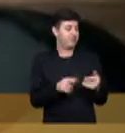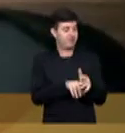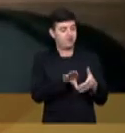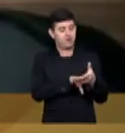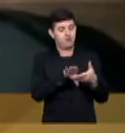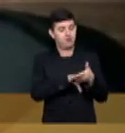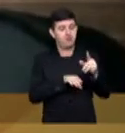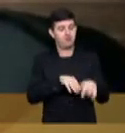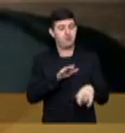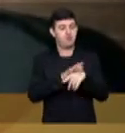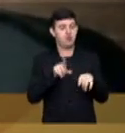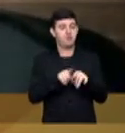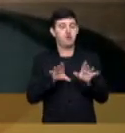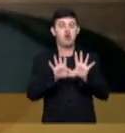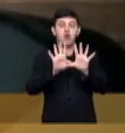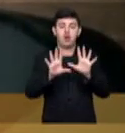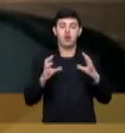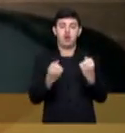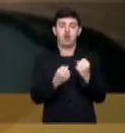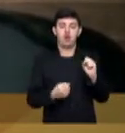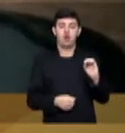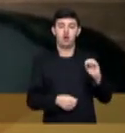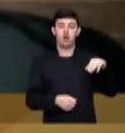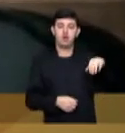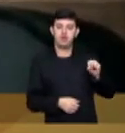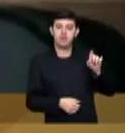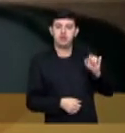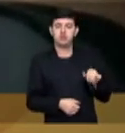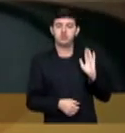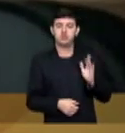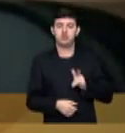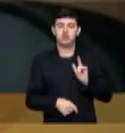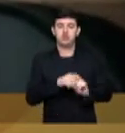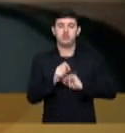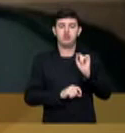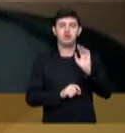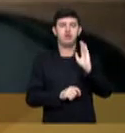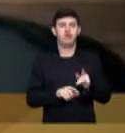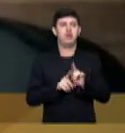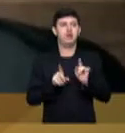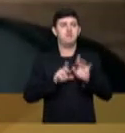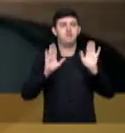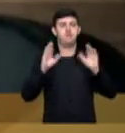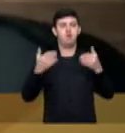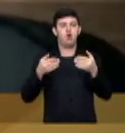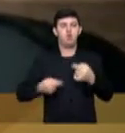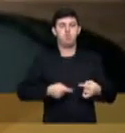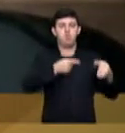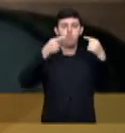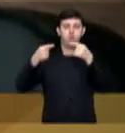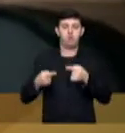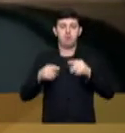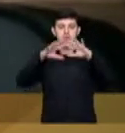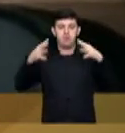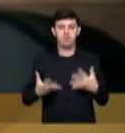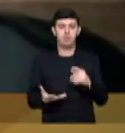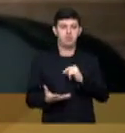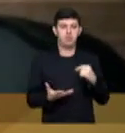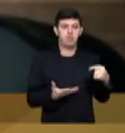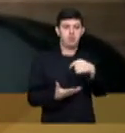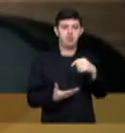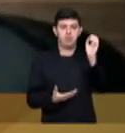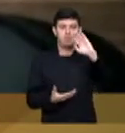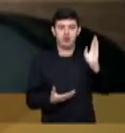recomendação da OMS foi encampada em uma série de fóruns internacionais de que o Brasil